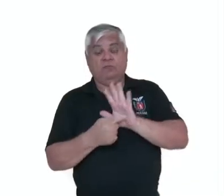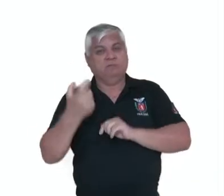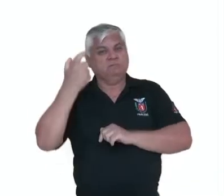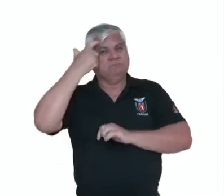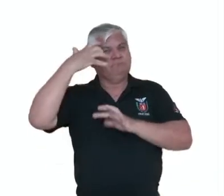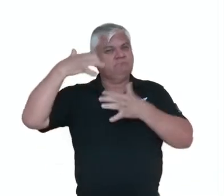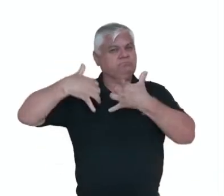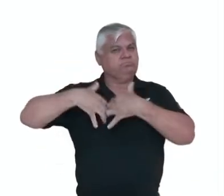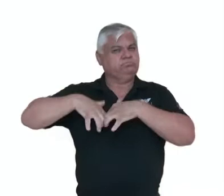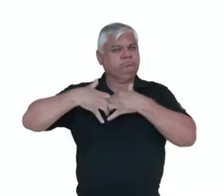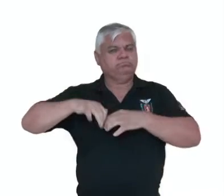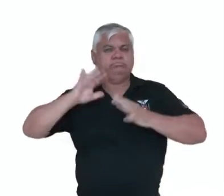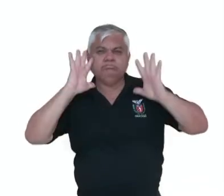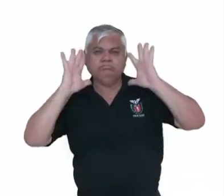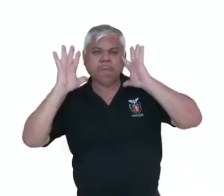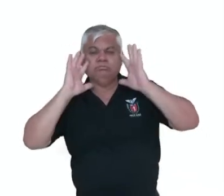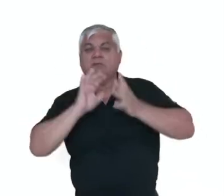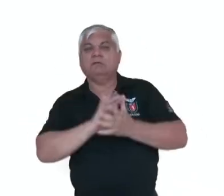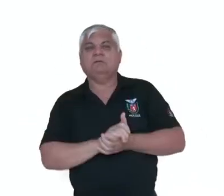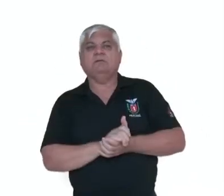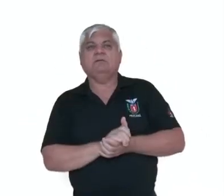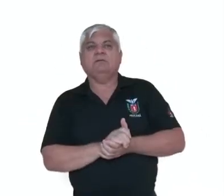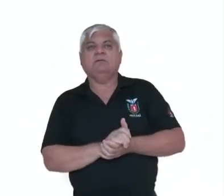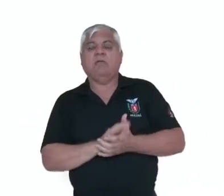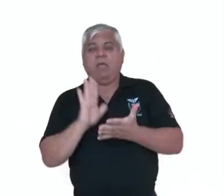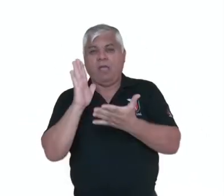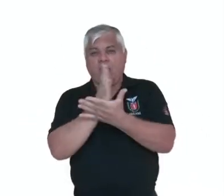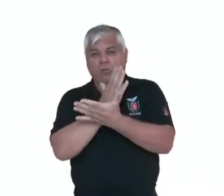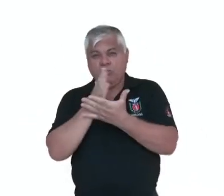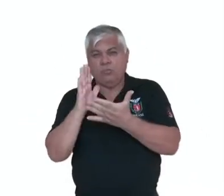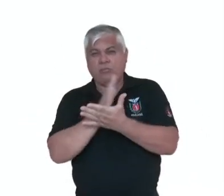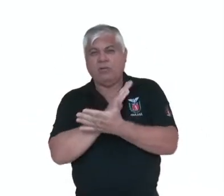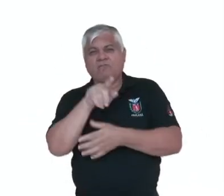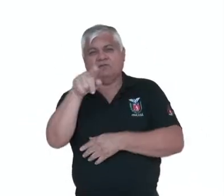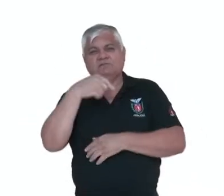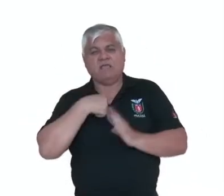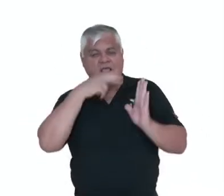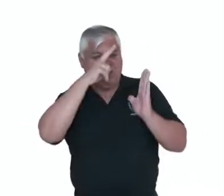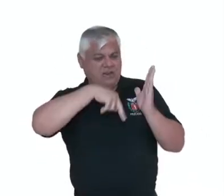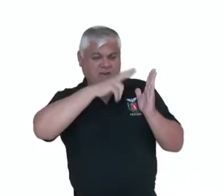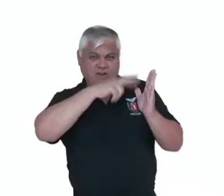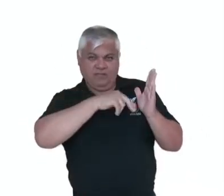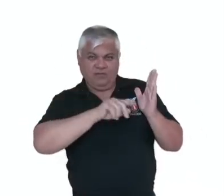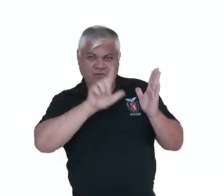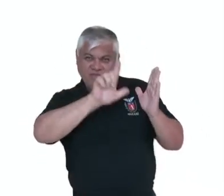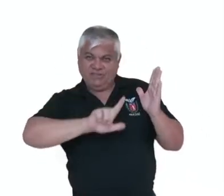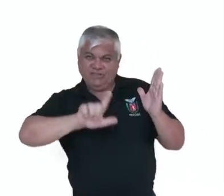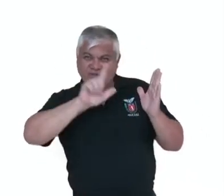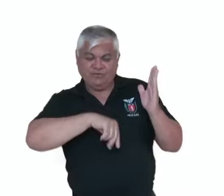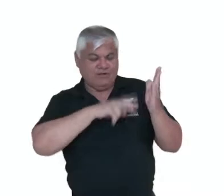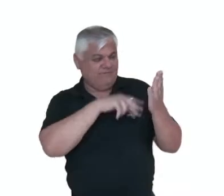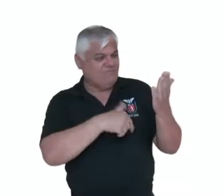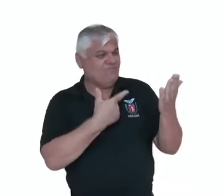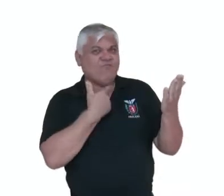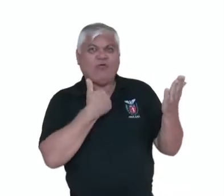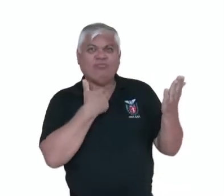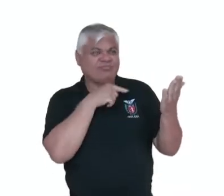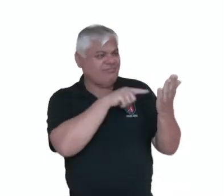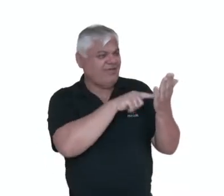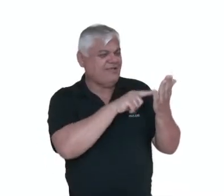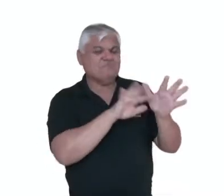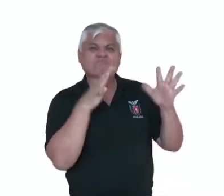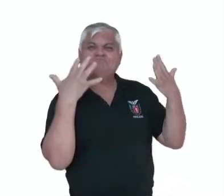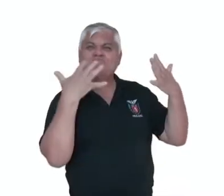reflexão, né? No seguinte sentido: algumas vezes você já leu uma obra literária e teve vontade de